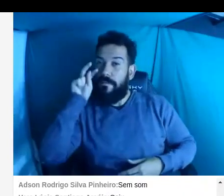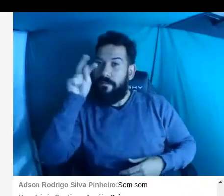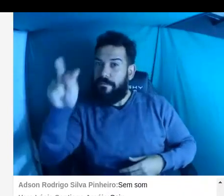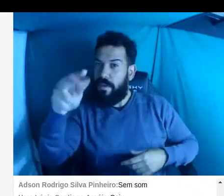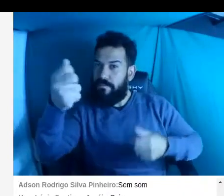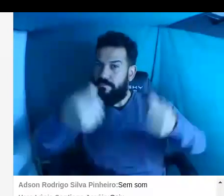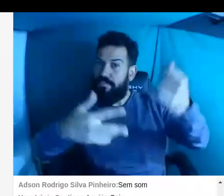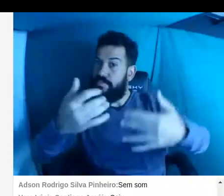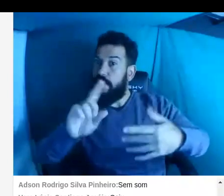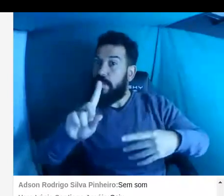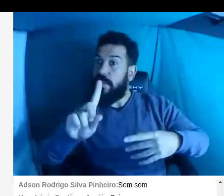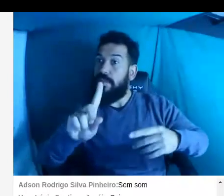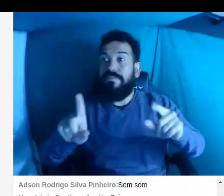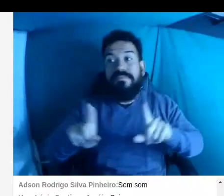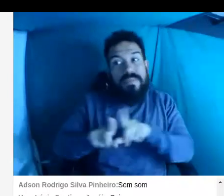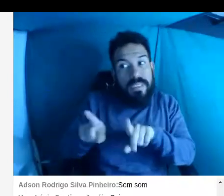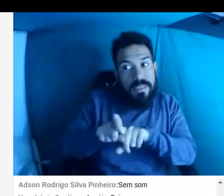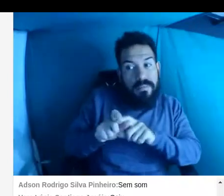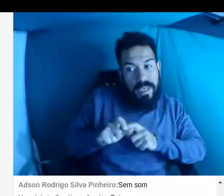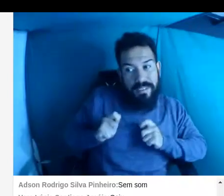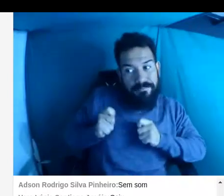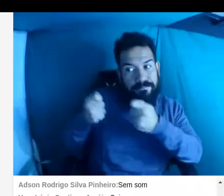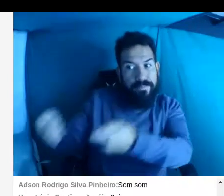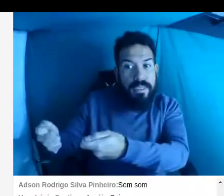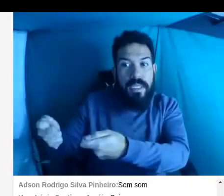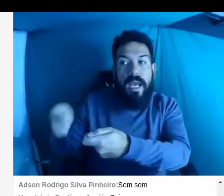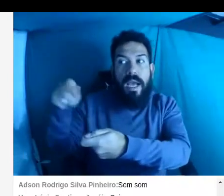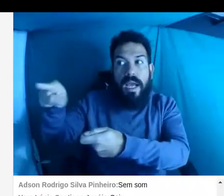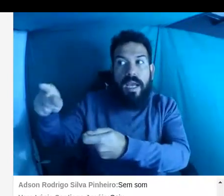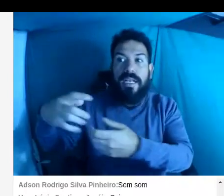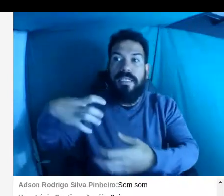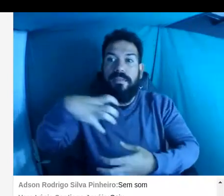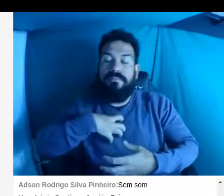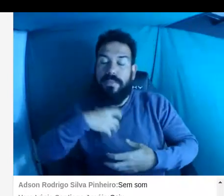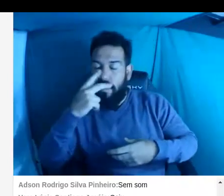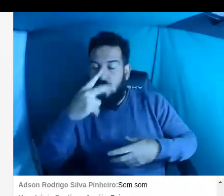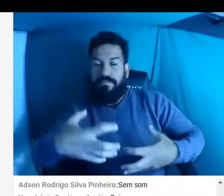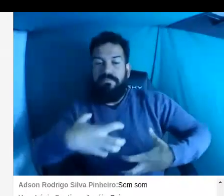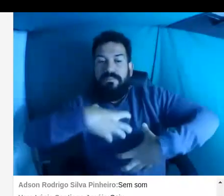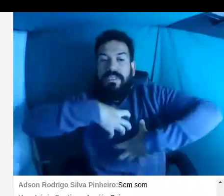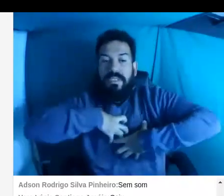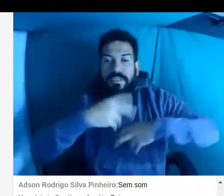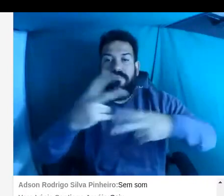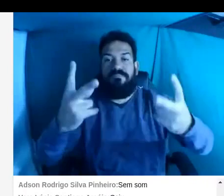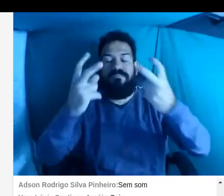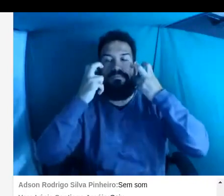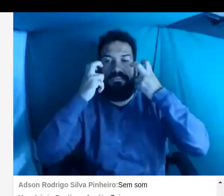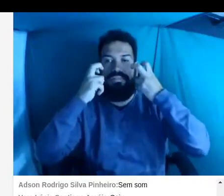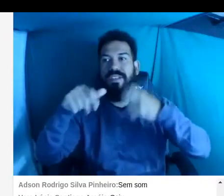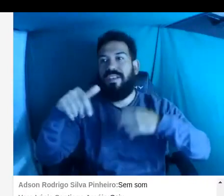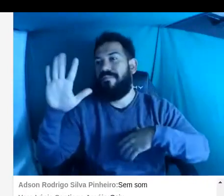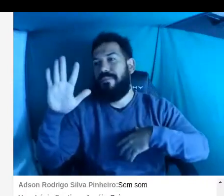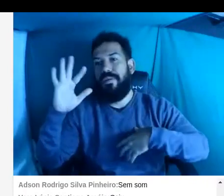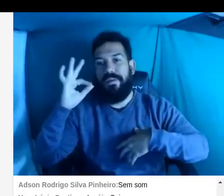sensação do olhar. E isso vai muito mais lá para o lado da filosofia e